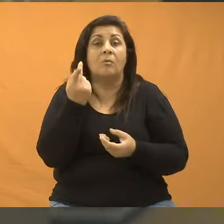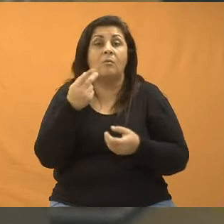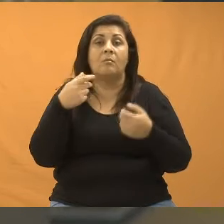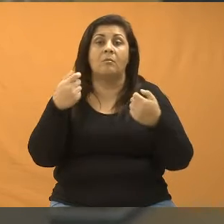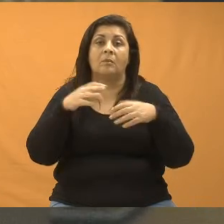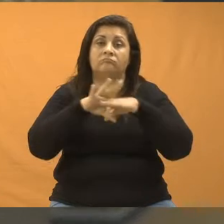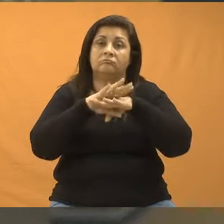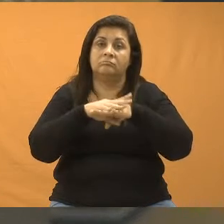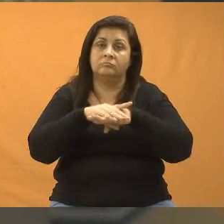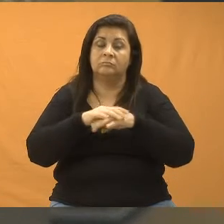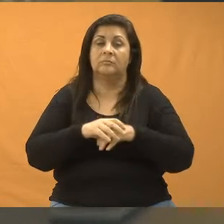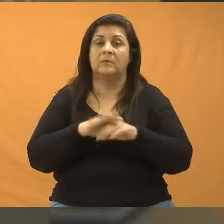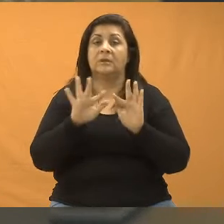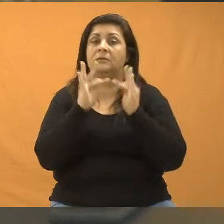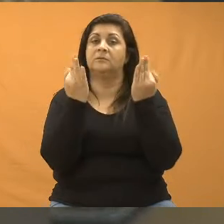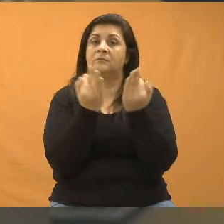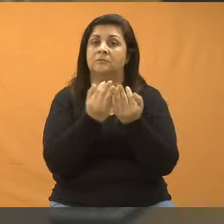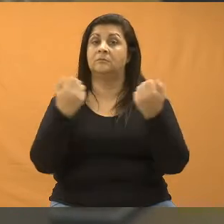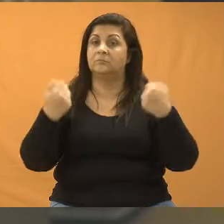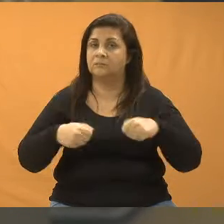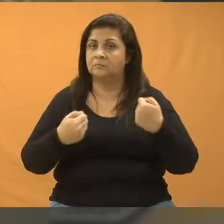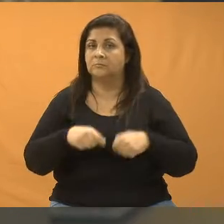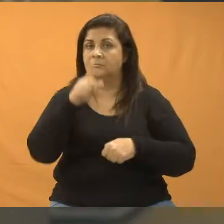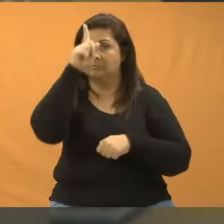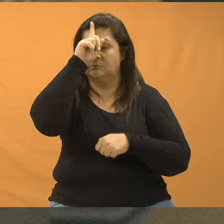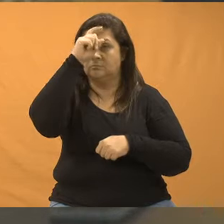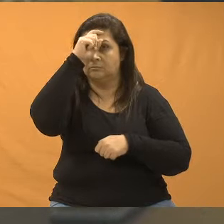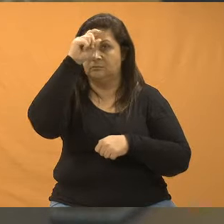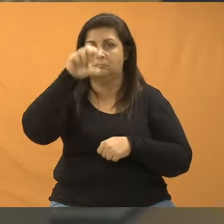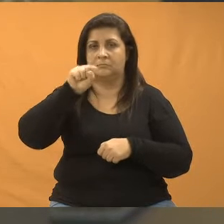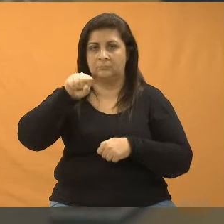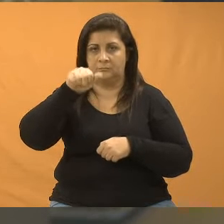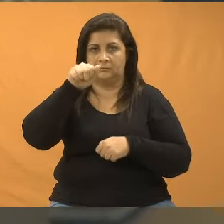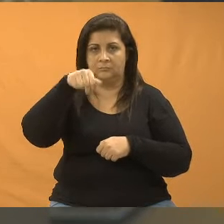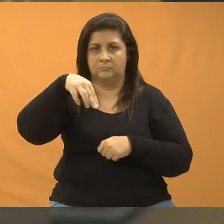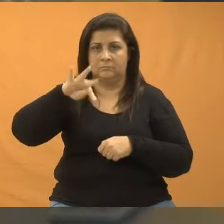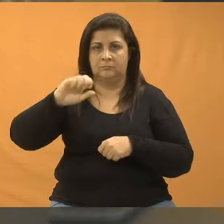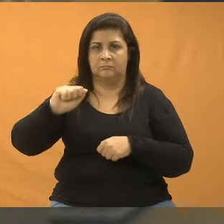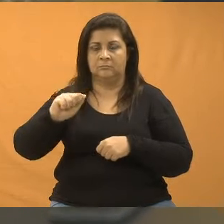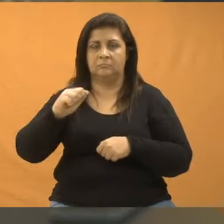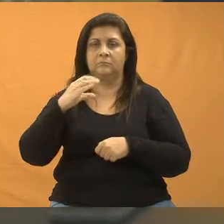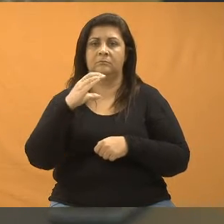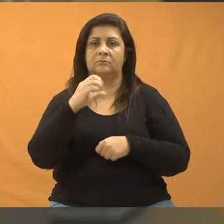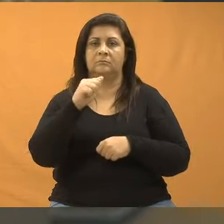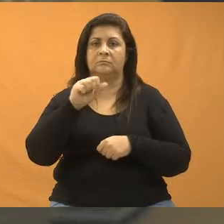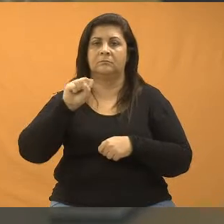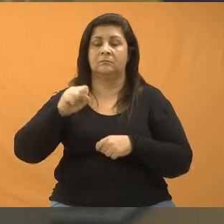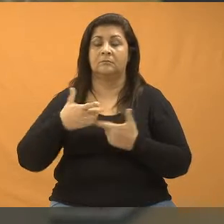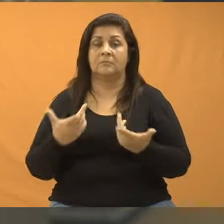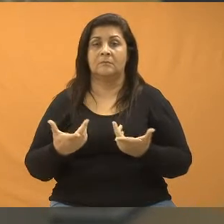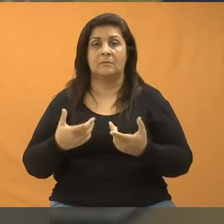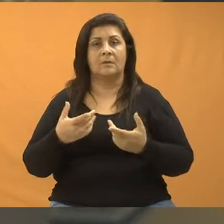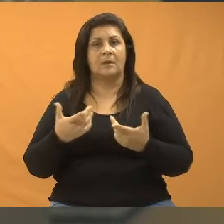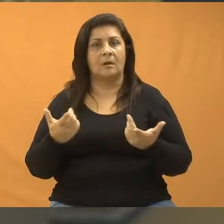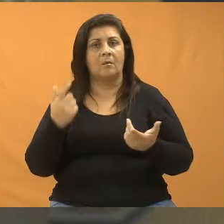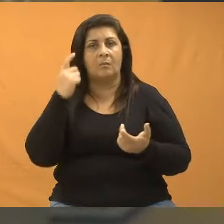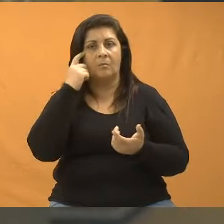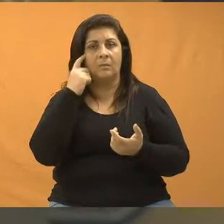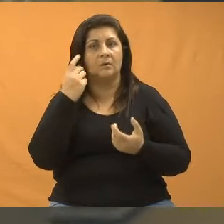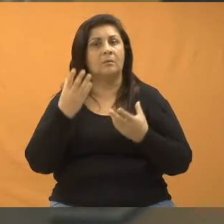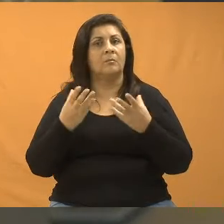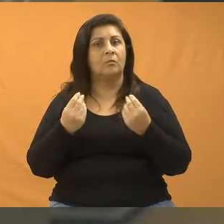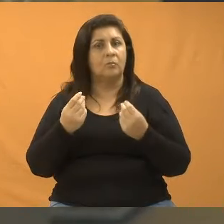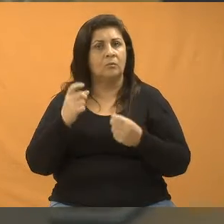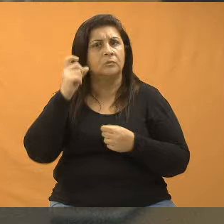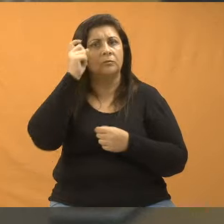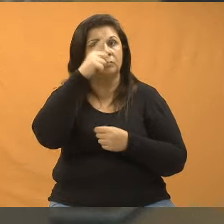que dependem do atendimento da Santa Casa. Então, eu penso e julgo como uma decisão extremamente difícil de ser